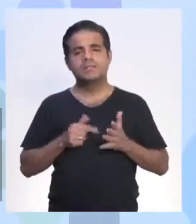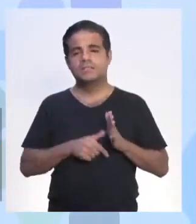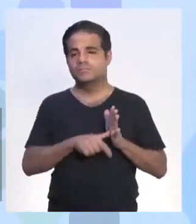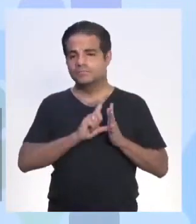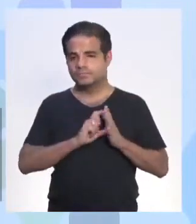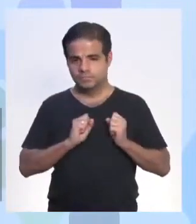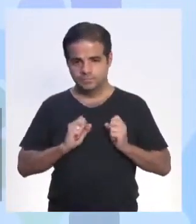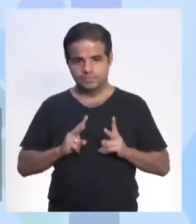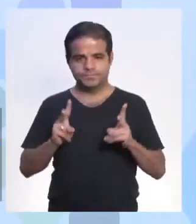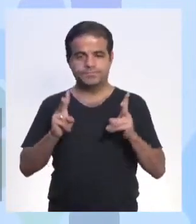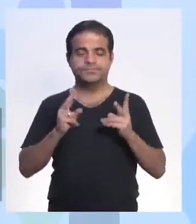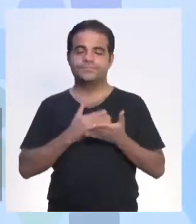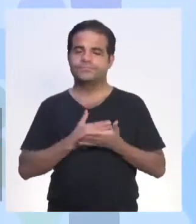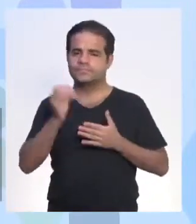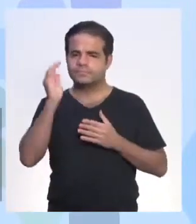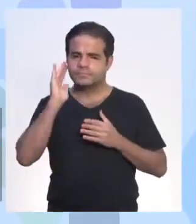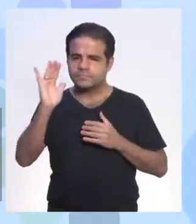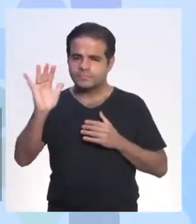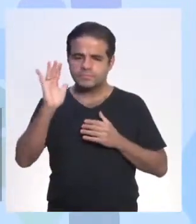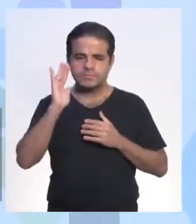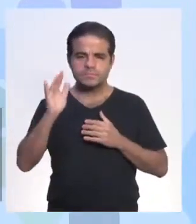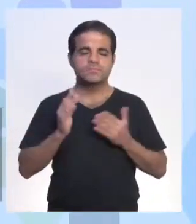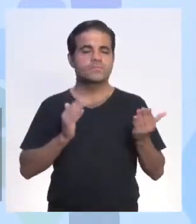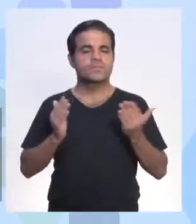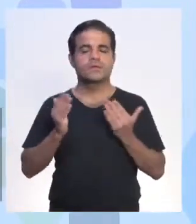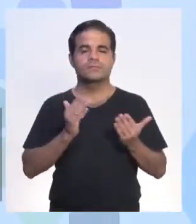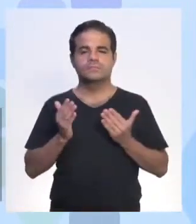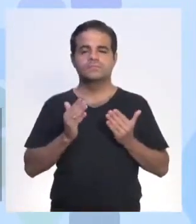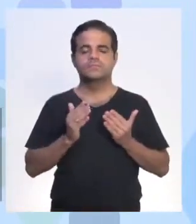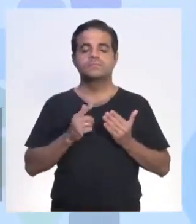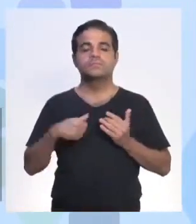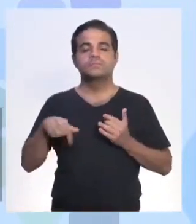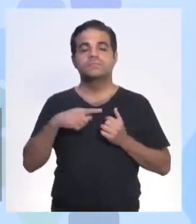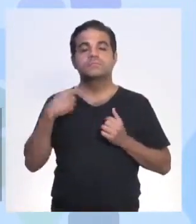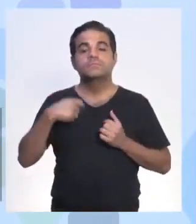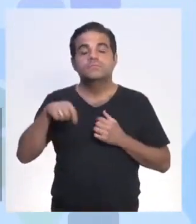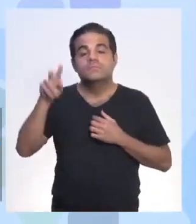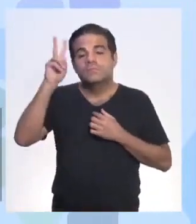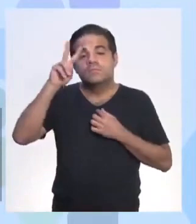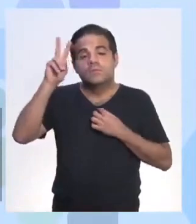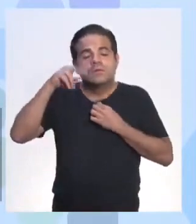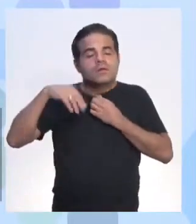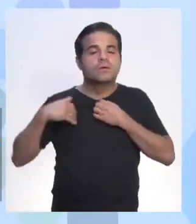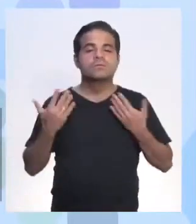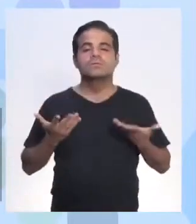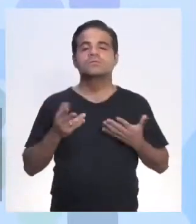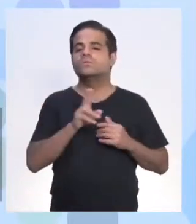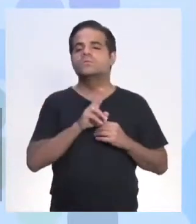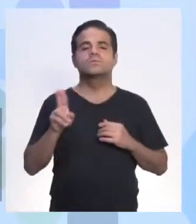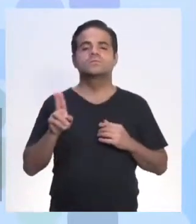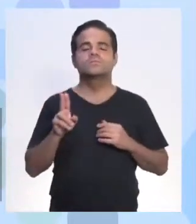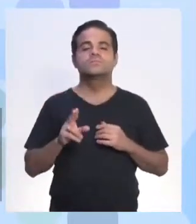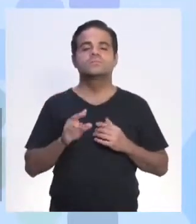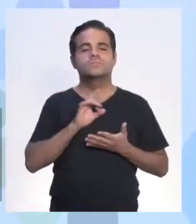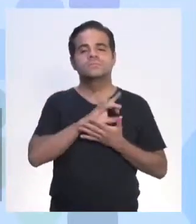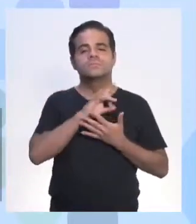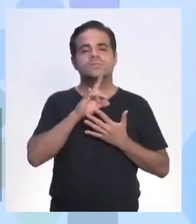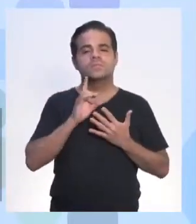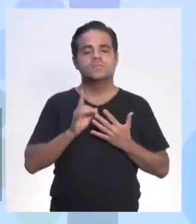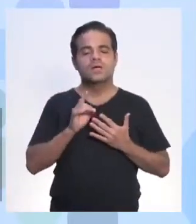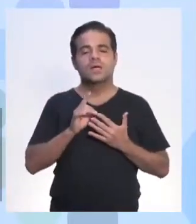antes da gente começar a pensar nas comparações, a gente precisa lembrar qual é o nome de